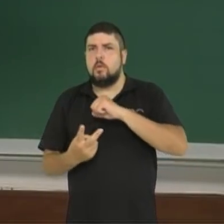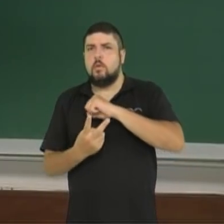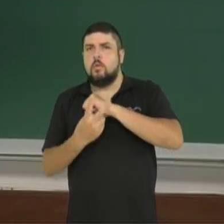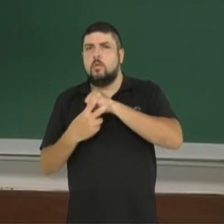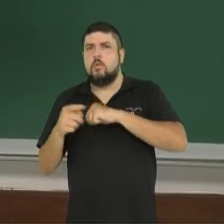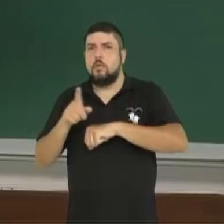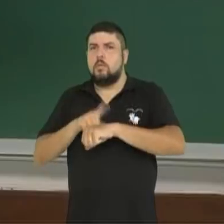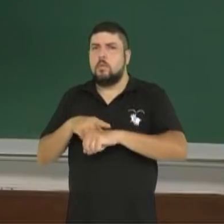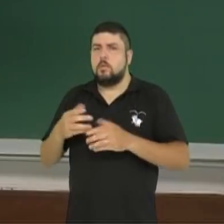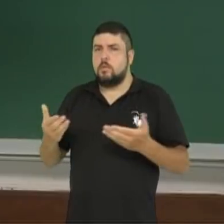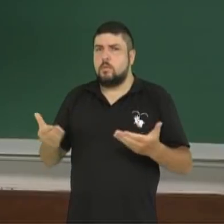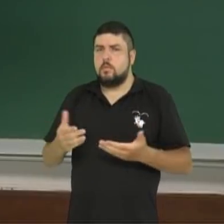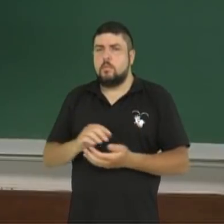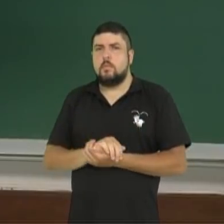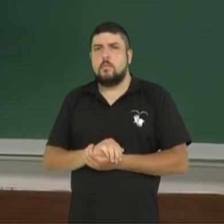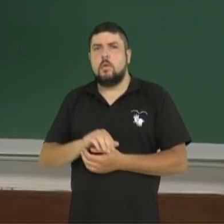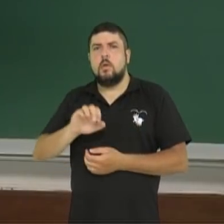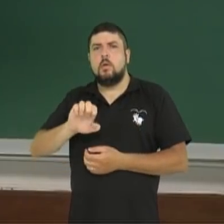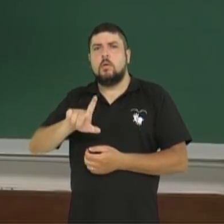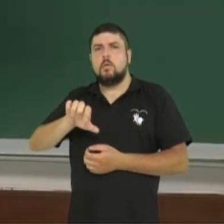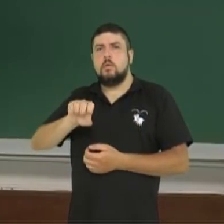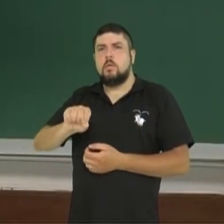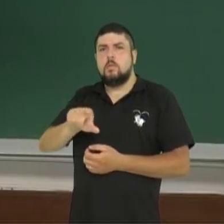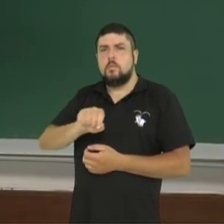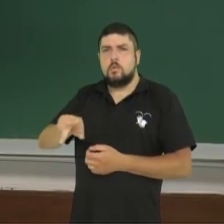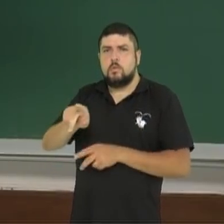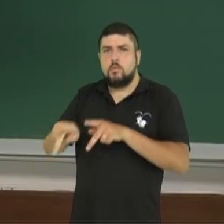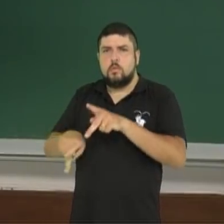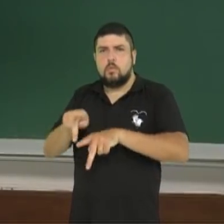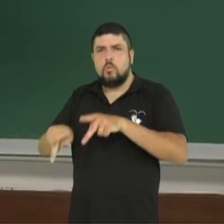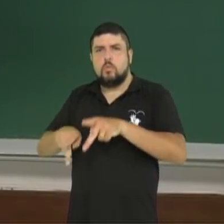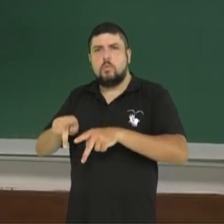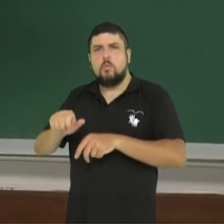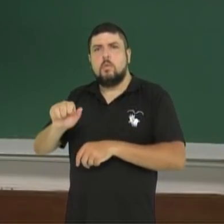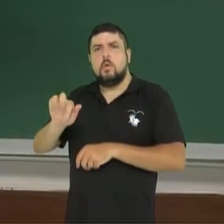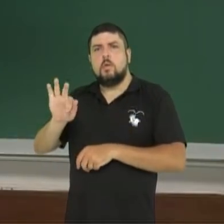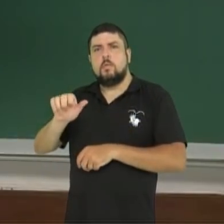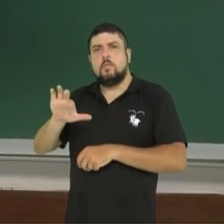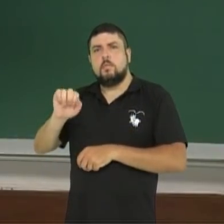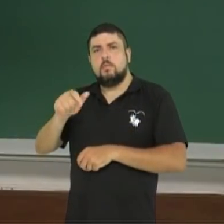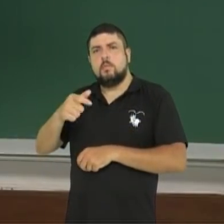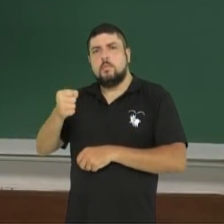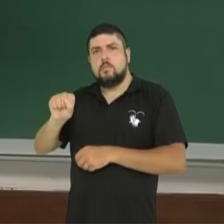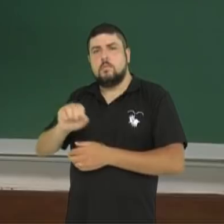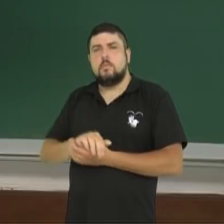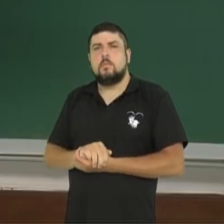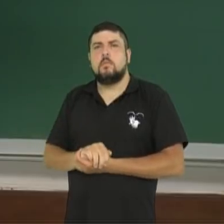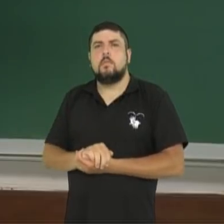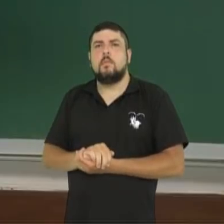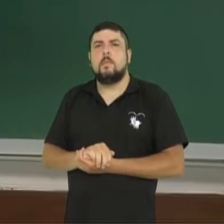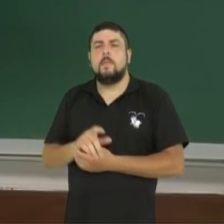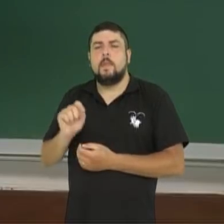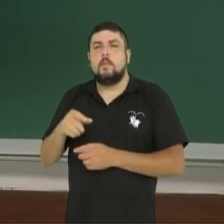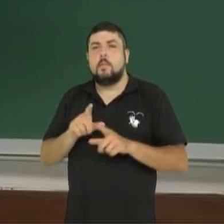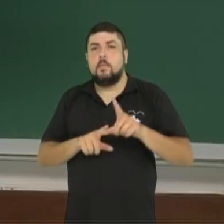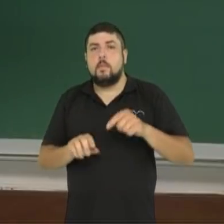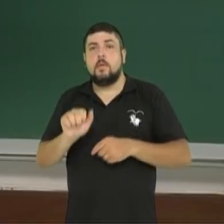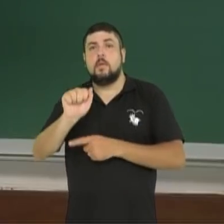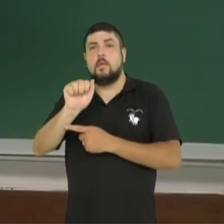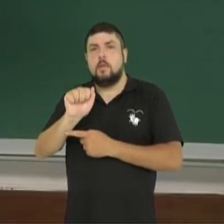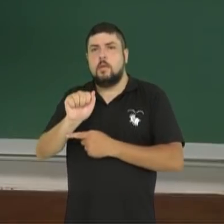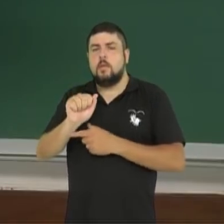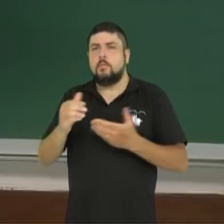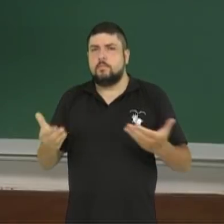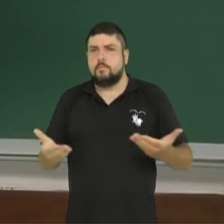aparecem. Esse eles aqui, no caso, os afegãos, certo? Então quem assinalou ali a letra A, presente do indicativo,